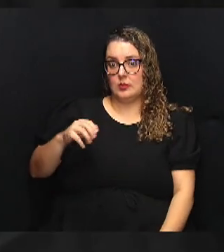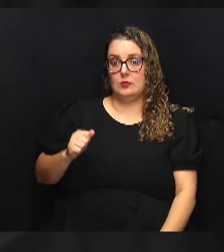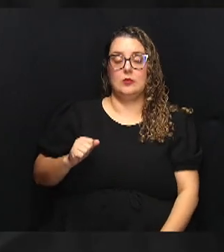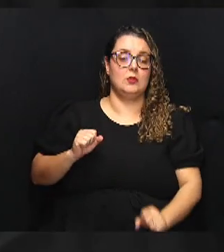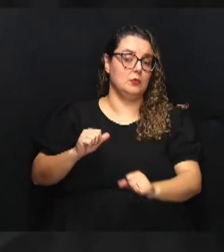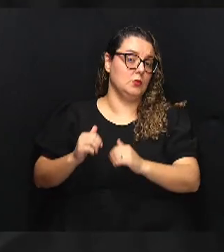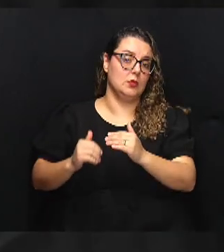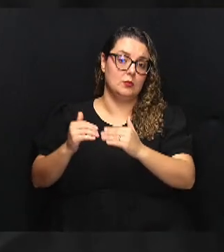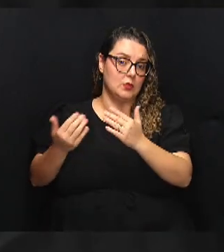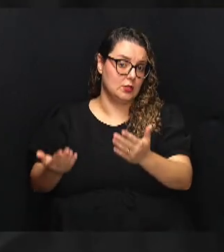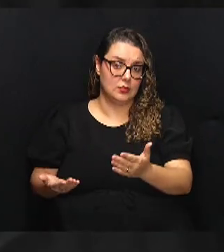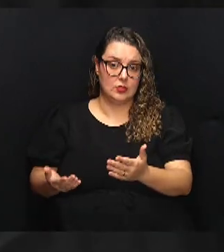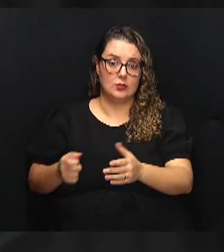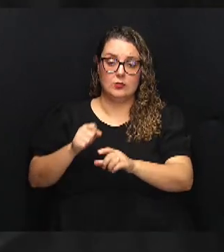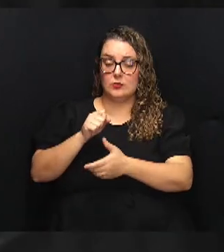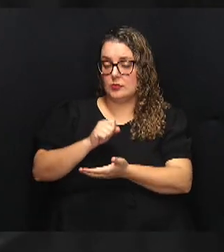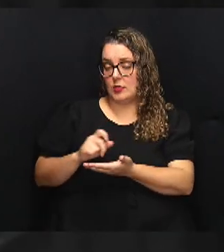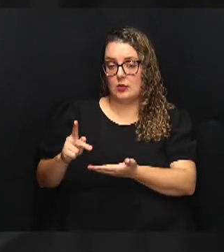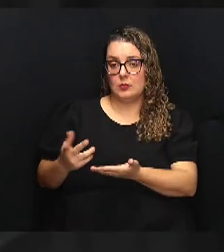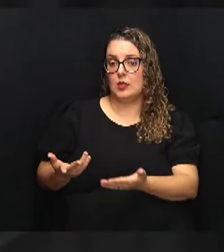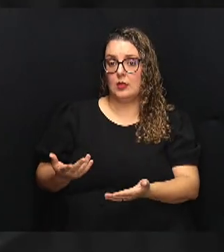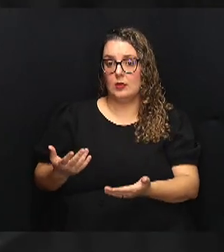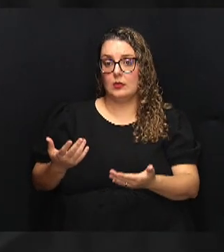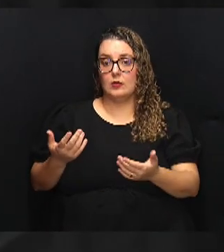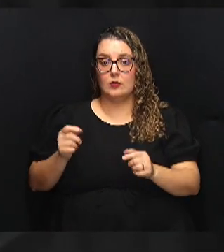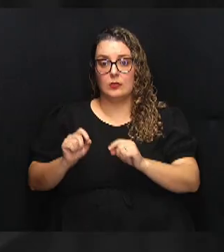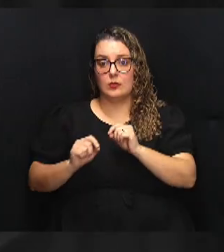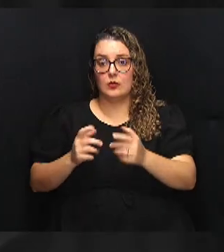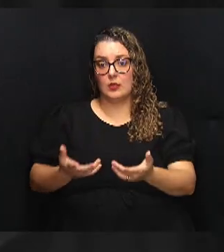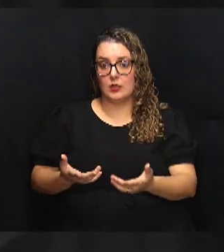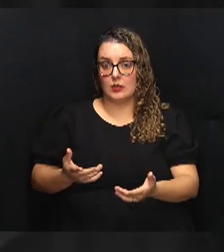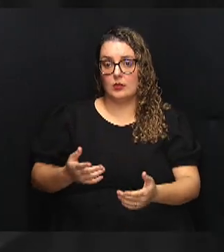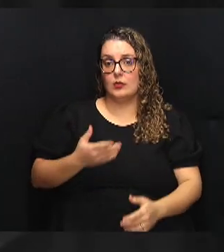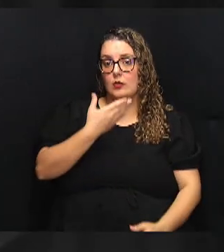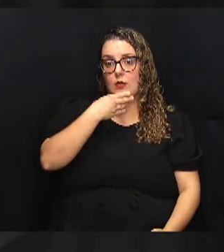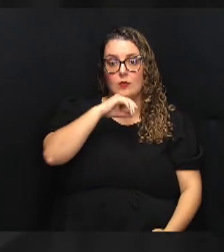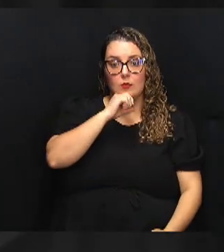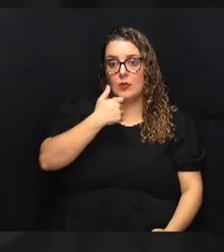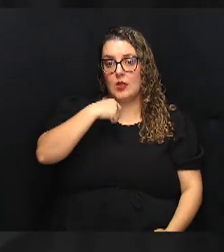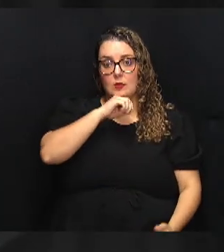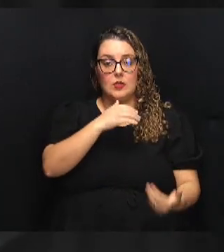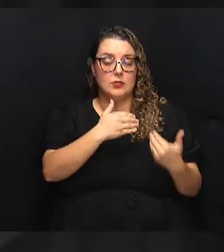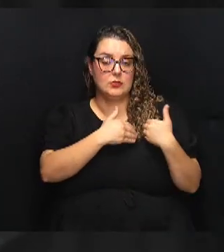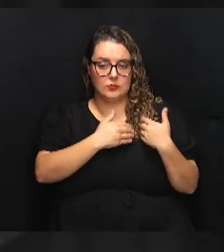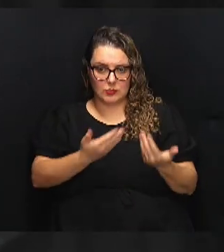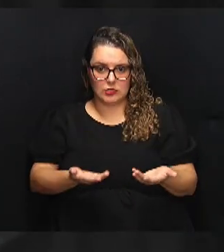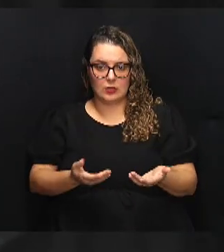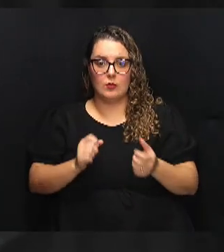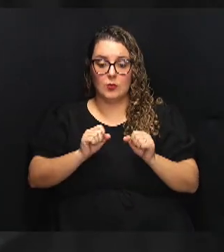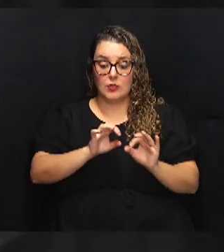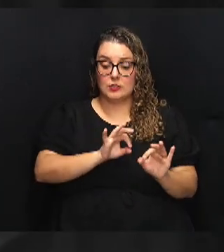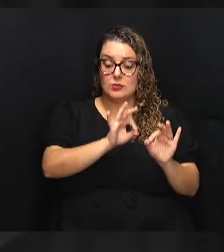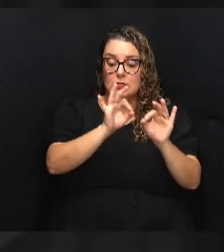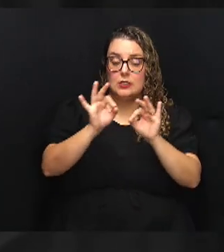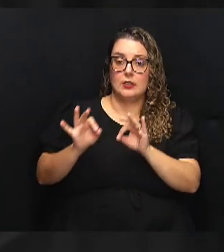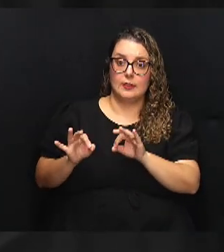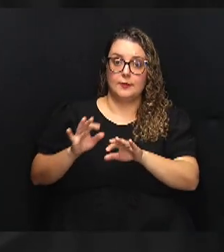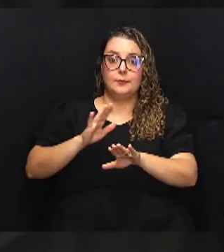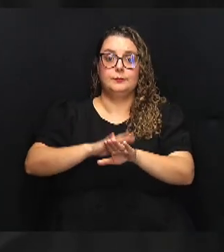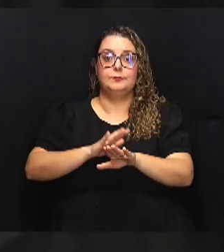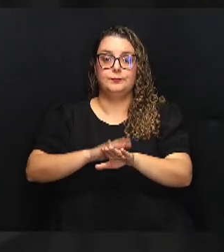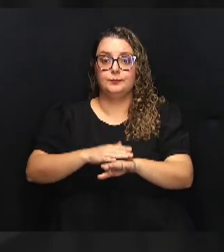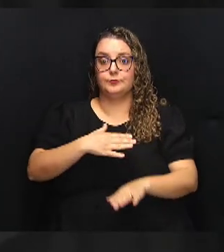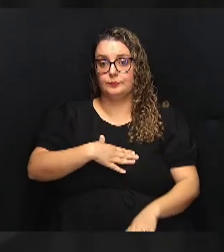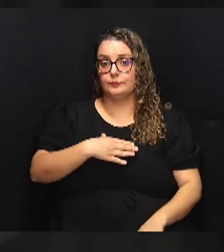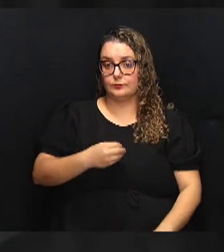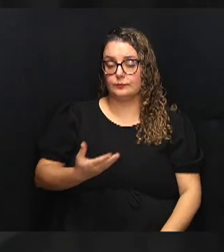isso através de aplicativos, onde os pais, os responsáveis, possam acompanhar as atividades que os filhos